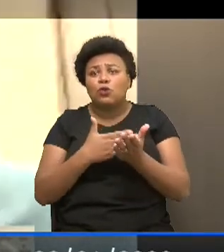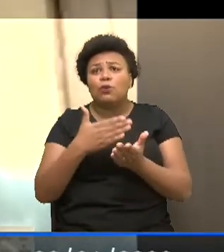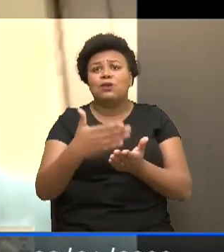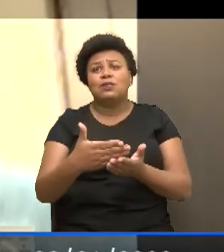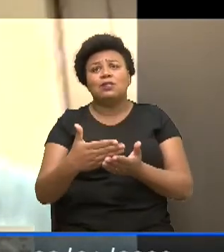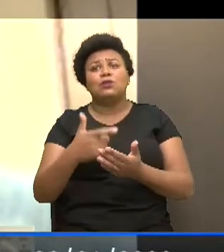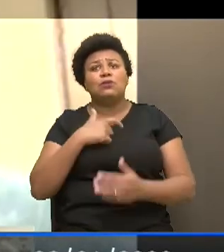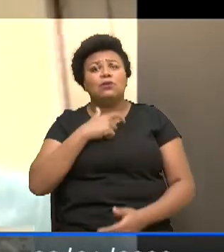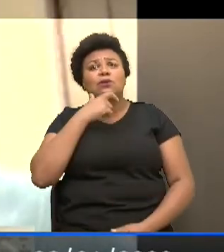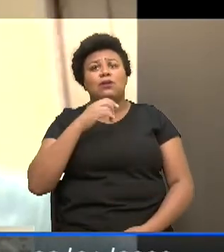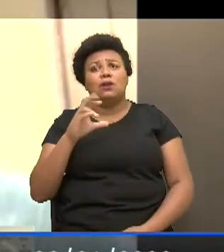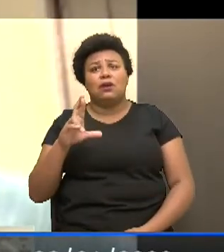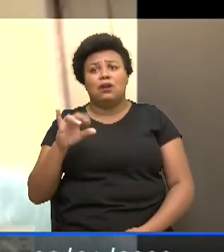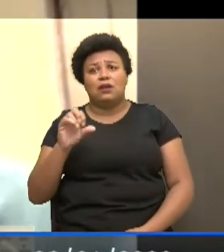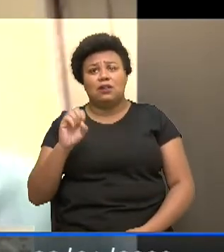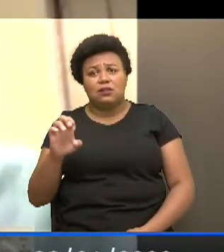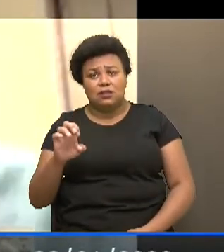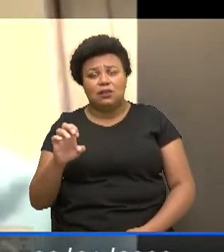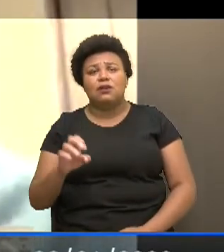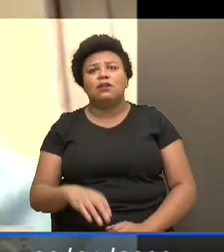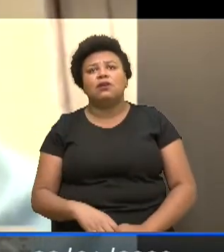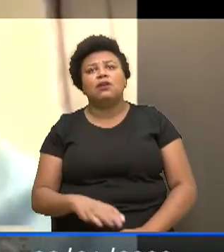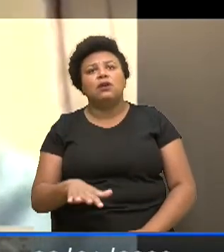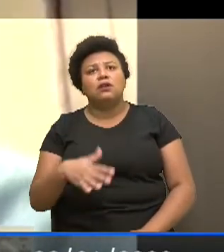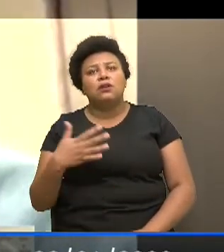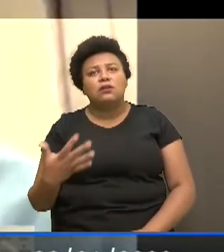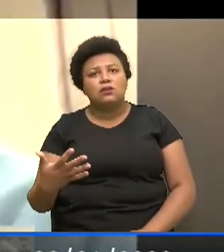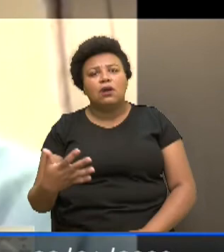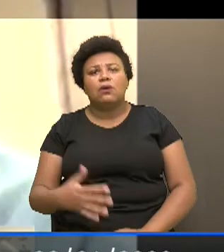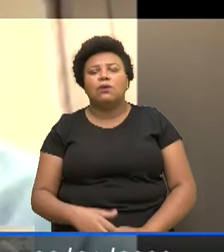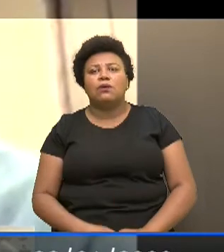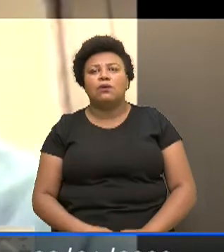ou, no máximo, no meio da crise, né? Então,